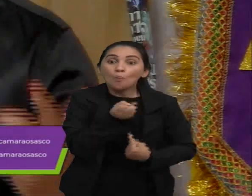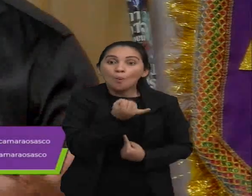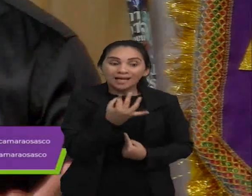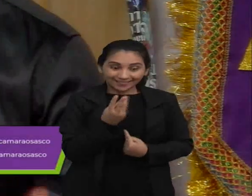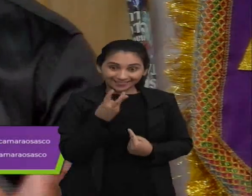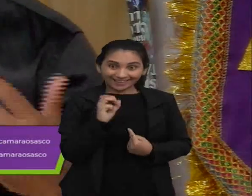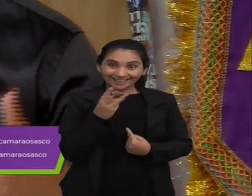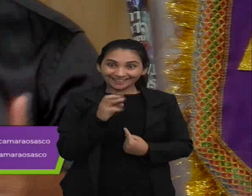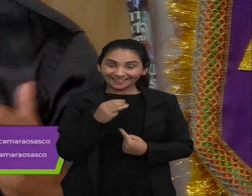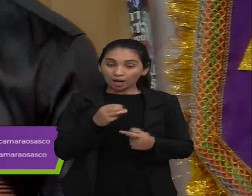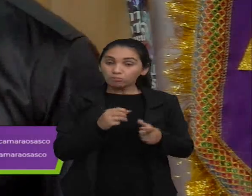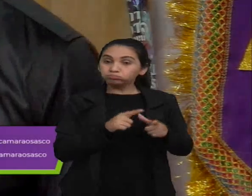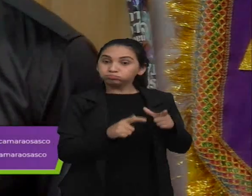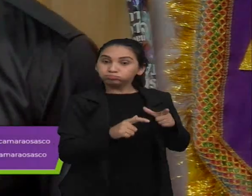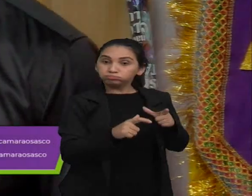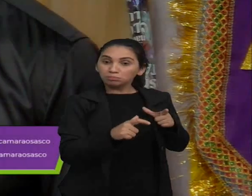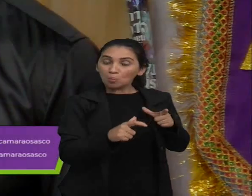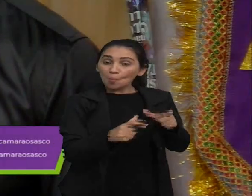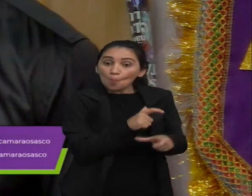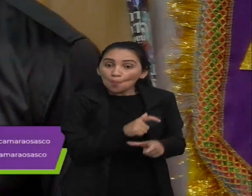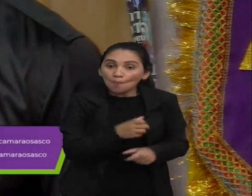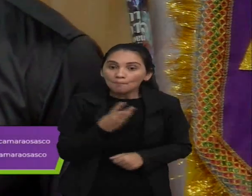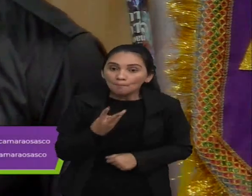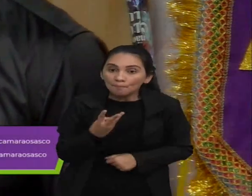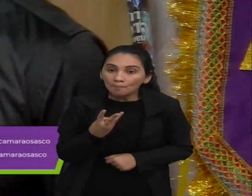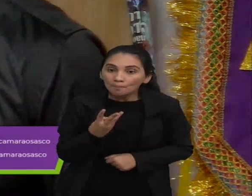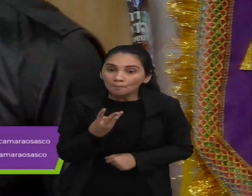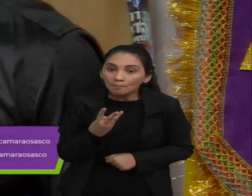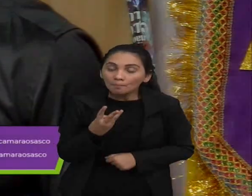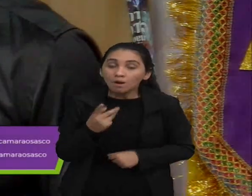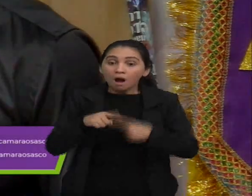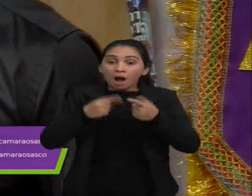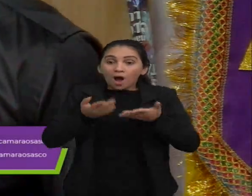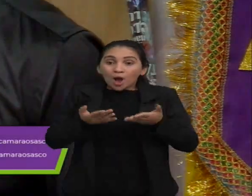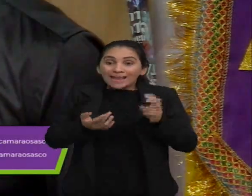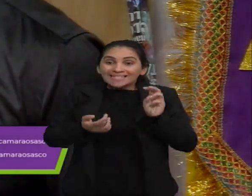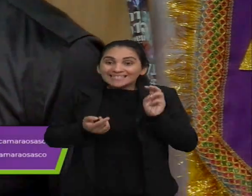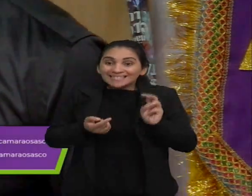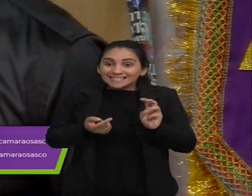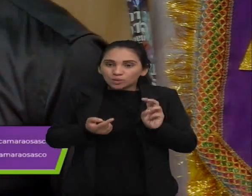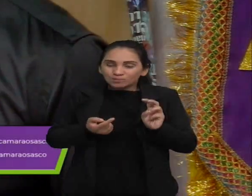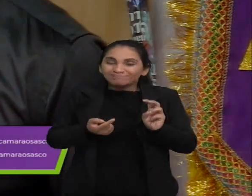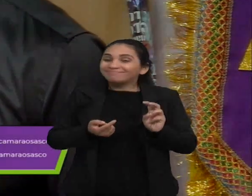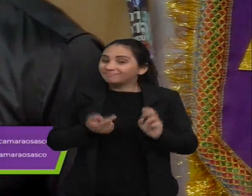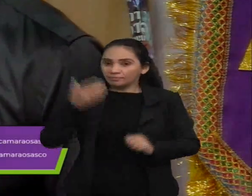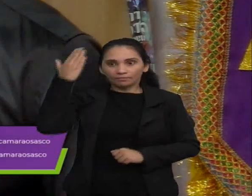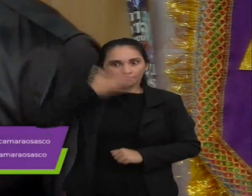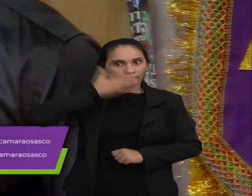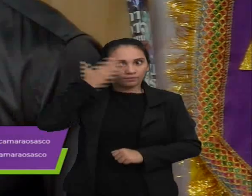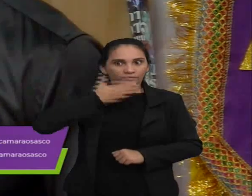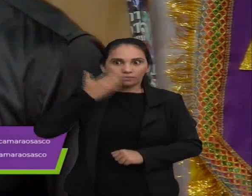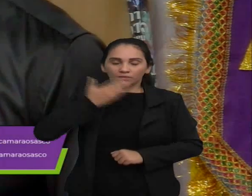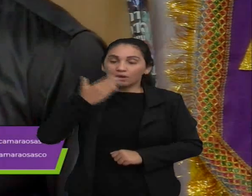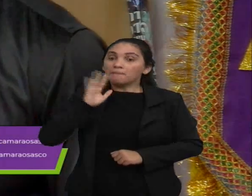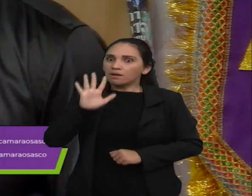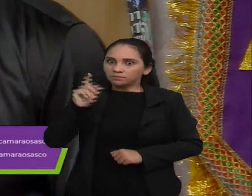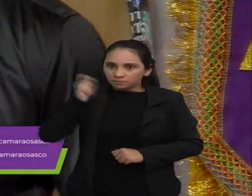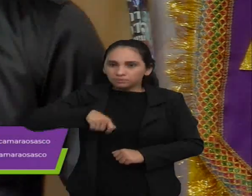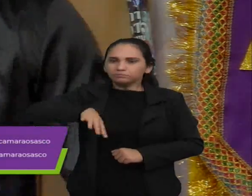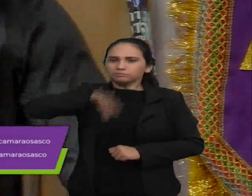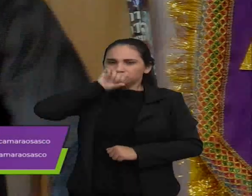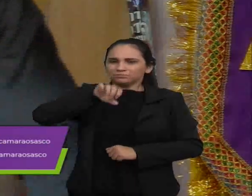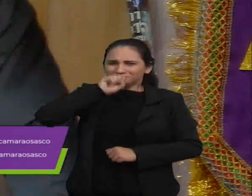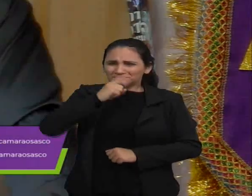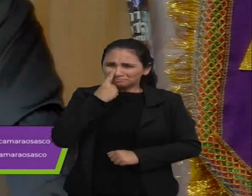após o saneamento que ela está se reerguendo agora são cinco então são coisas que estão debaixo da terra que a população não vê mas ela sente ela sente